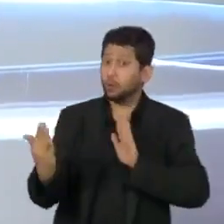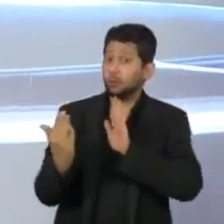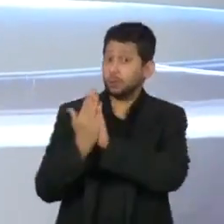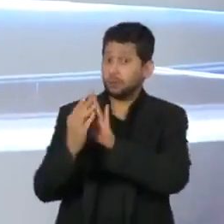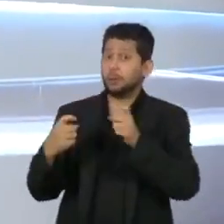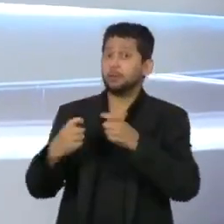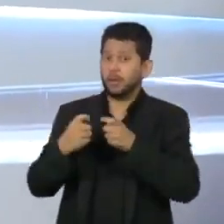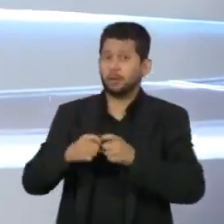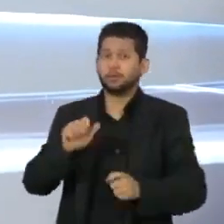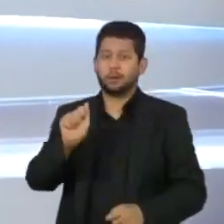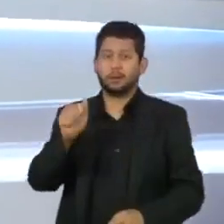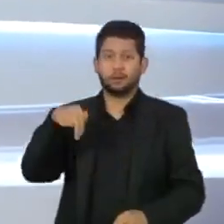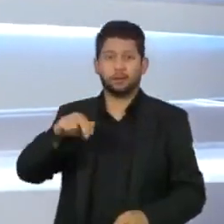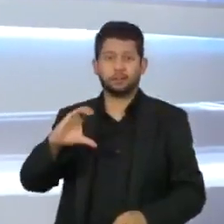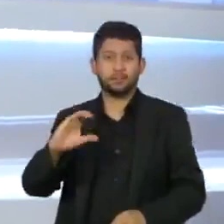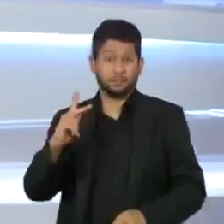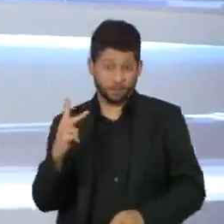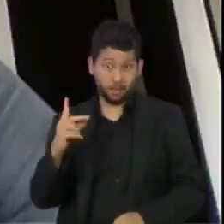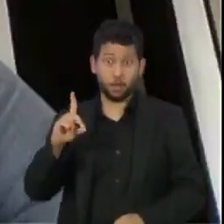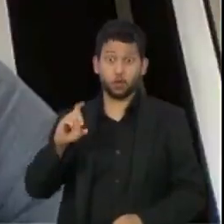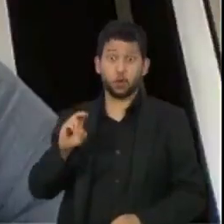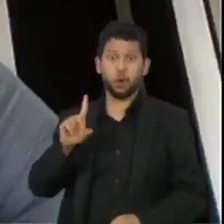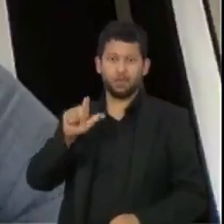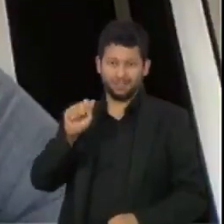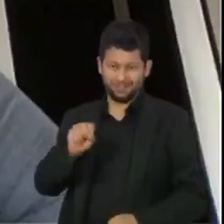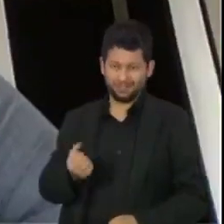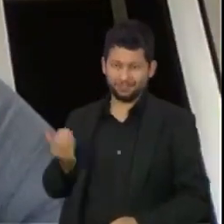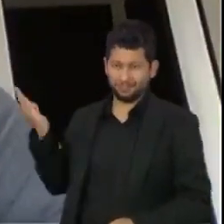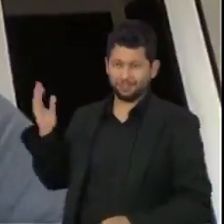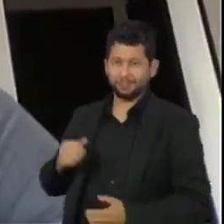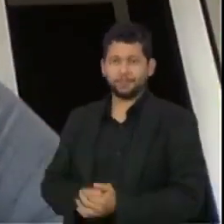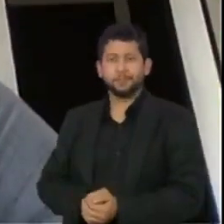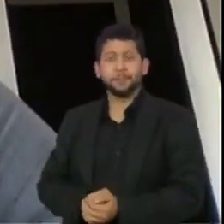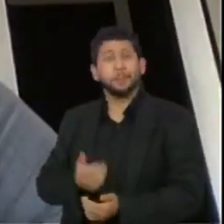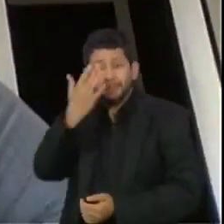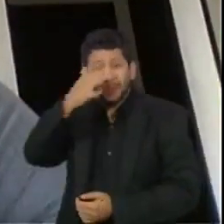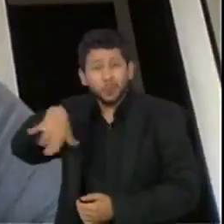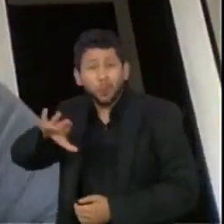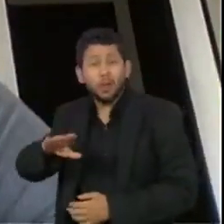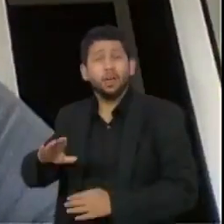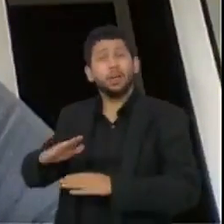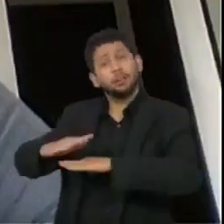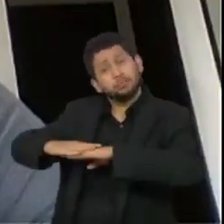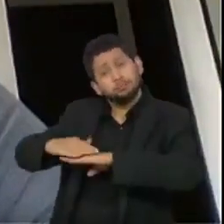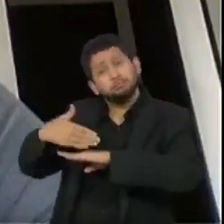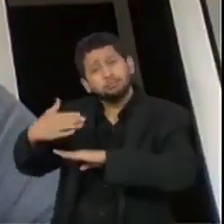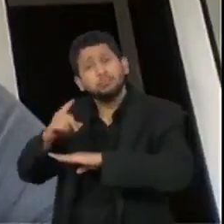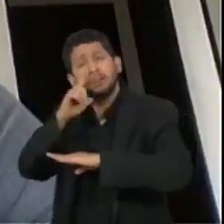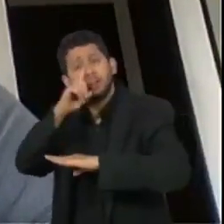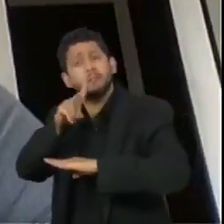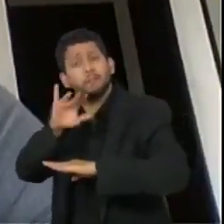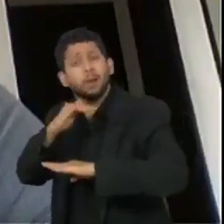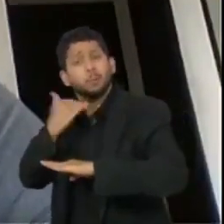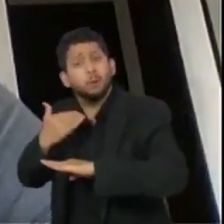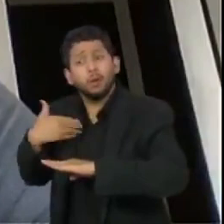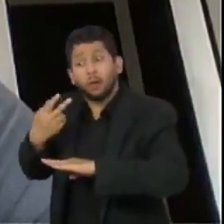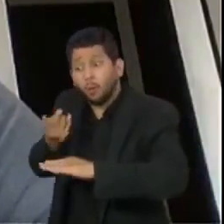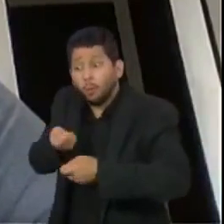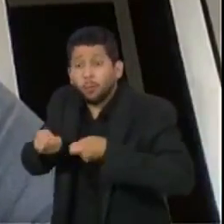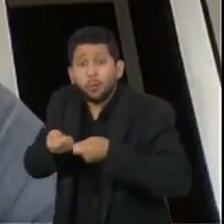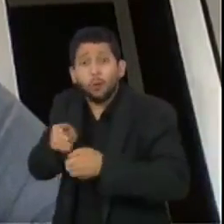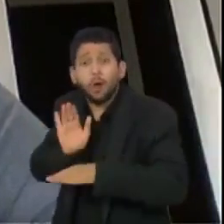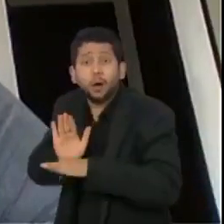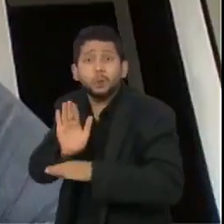médico gerontologista Douglas Crispim. Os cuidados paliativos são uma abordagem, Aldo, focada em